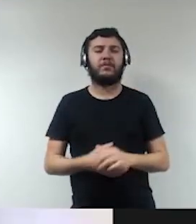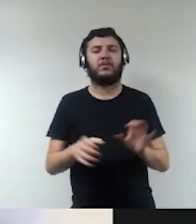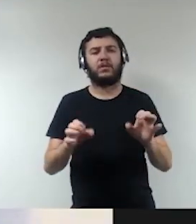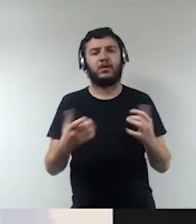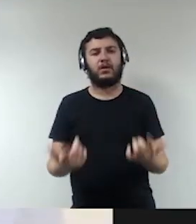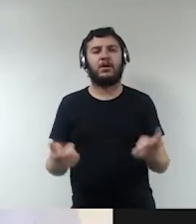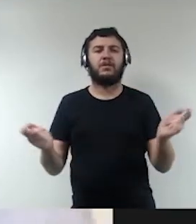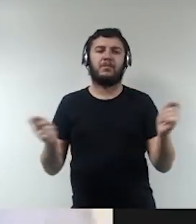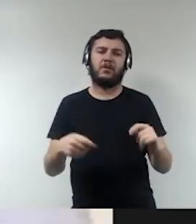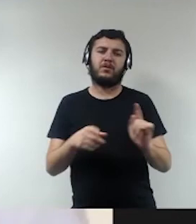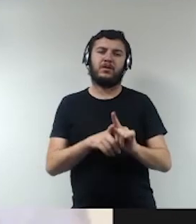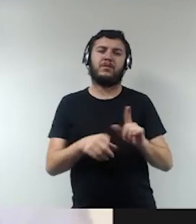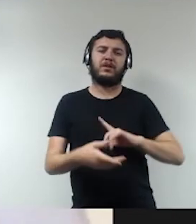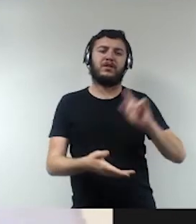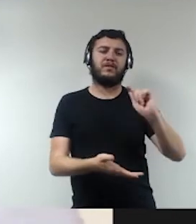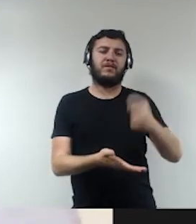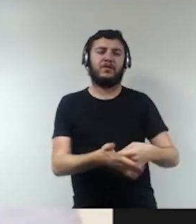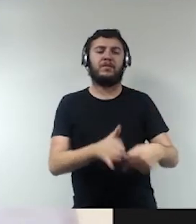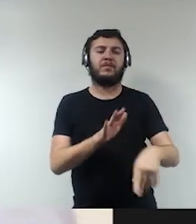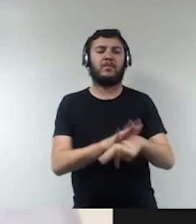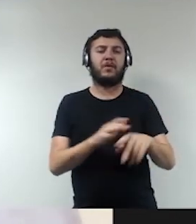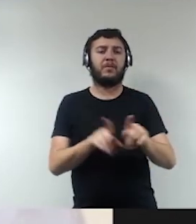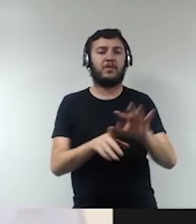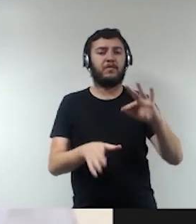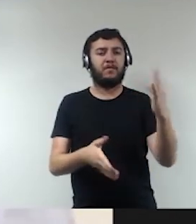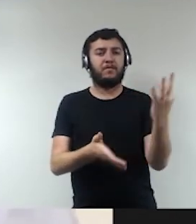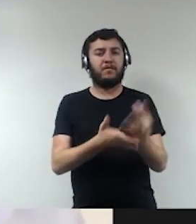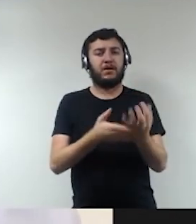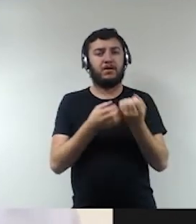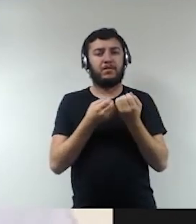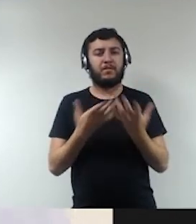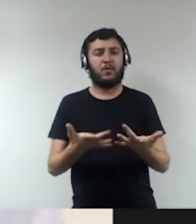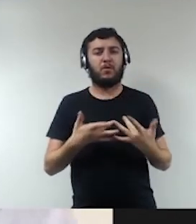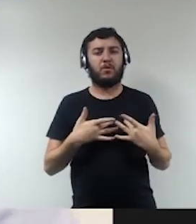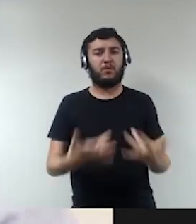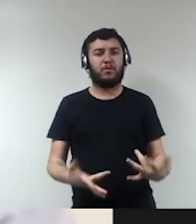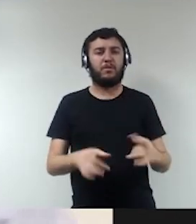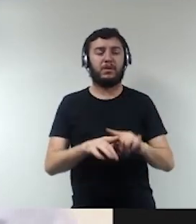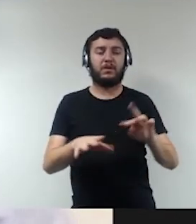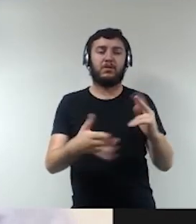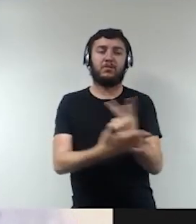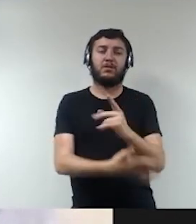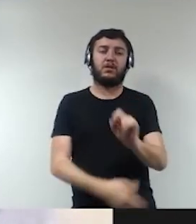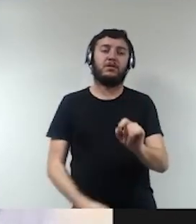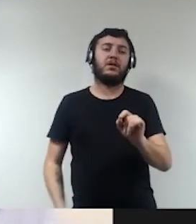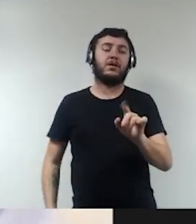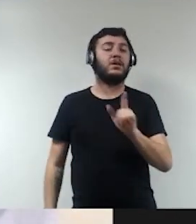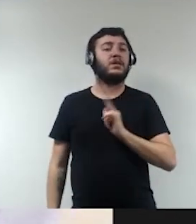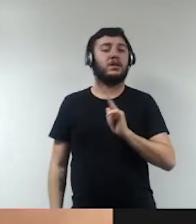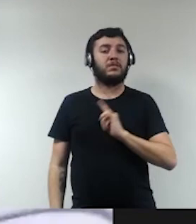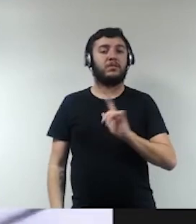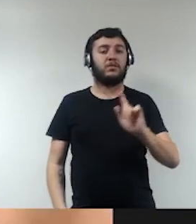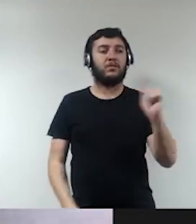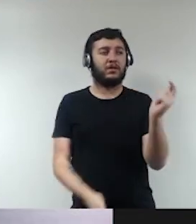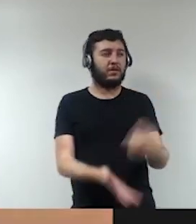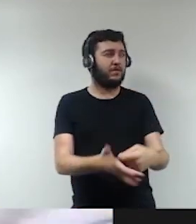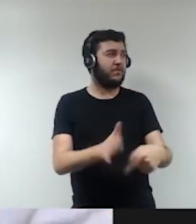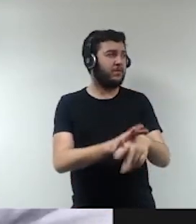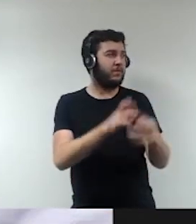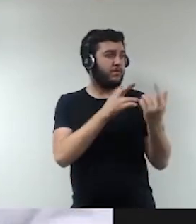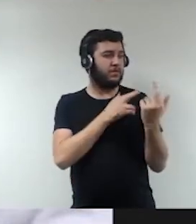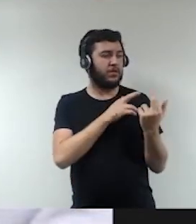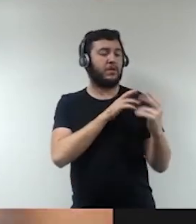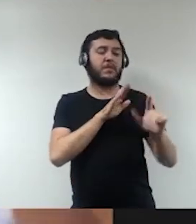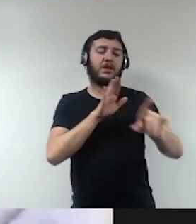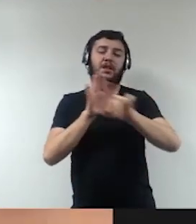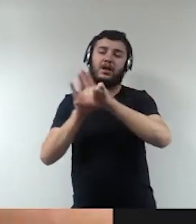buscar de deveres conexos de boa-fé. E o PL traria, então, o dever legal de negociar, o que levaria